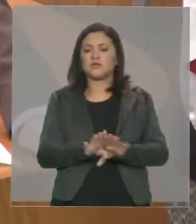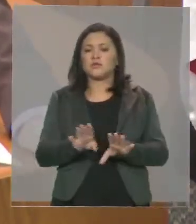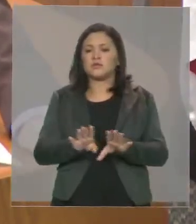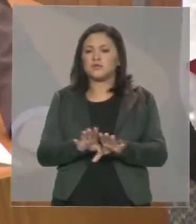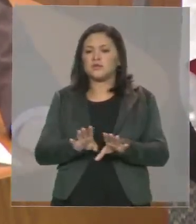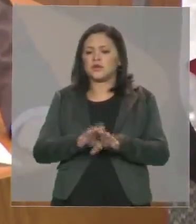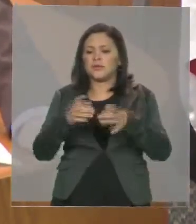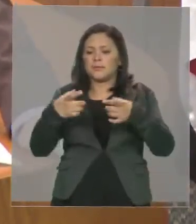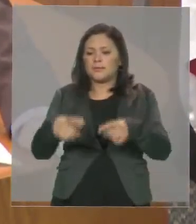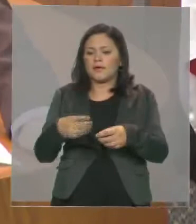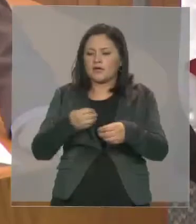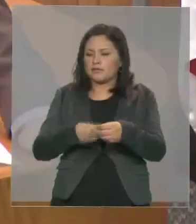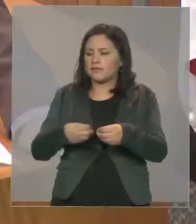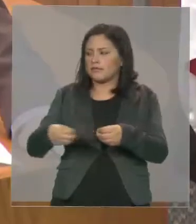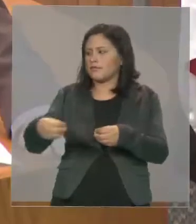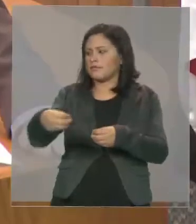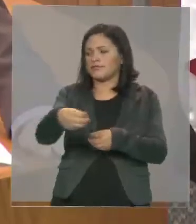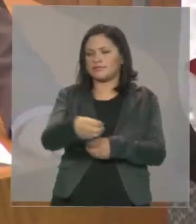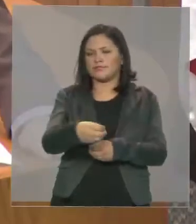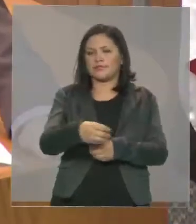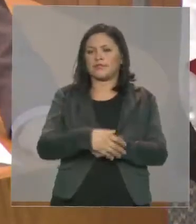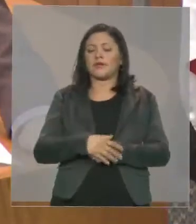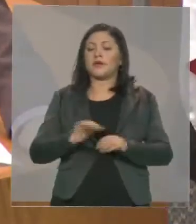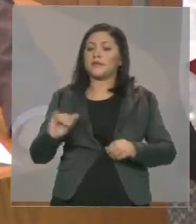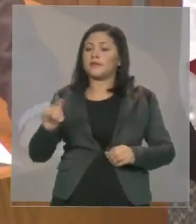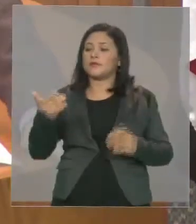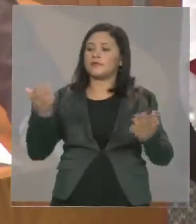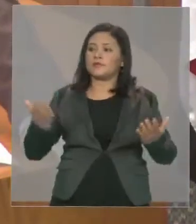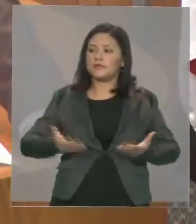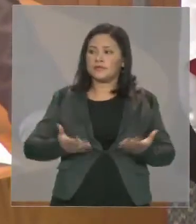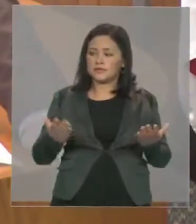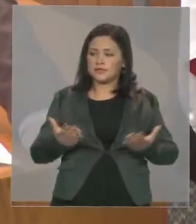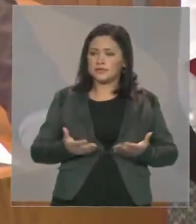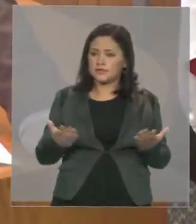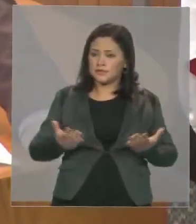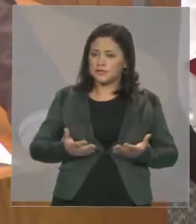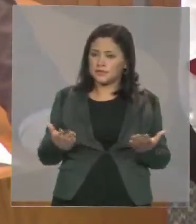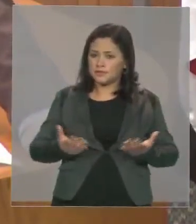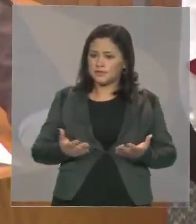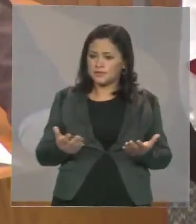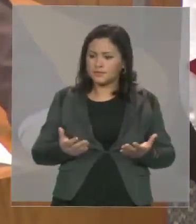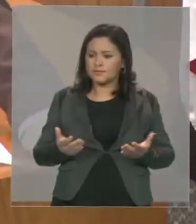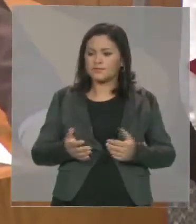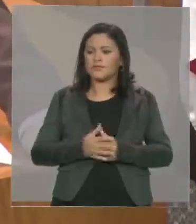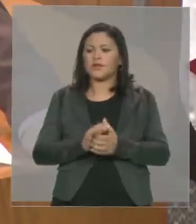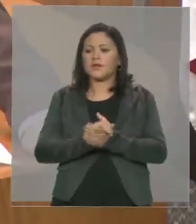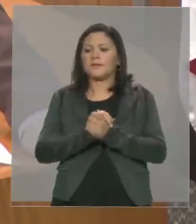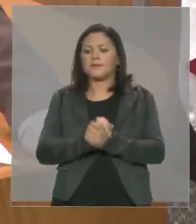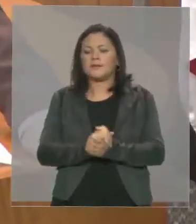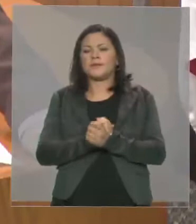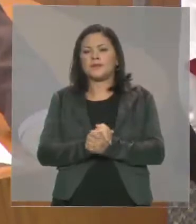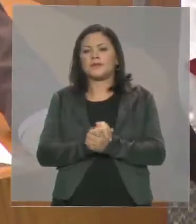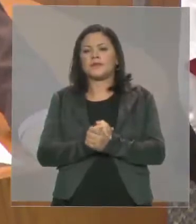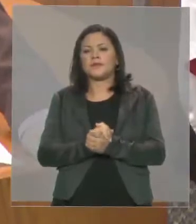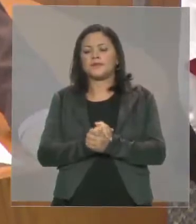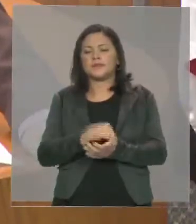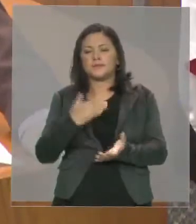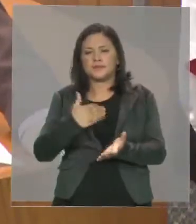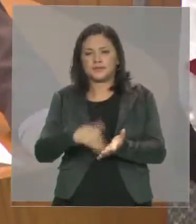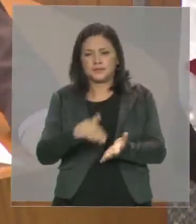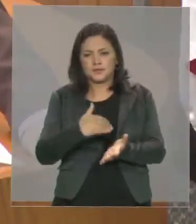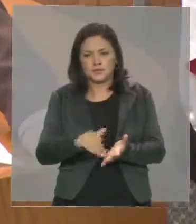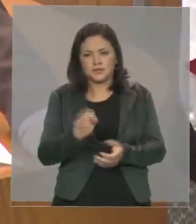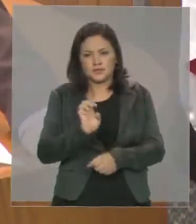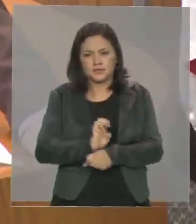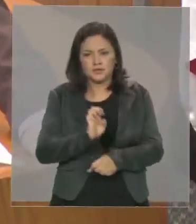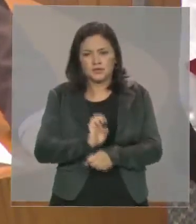adjacentes. Aproveito a oportunidade para parabenizar o senhor secretário de Estado,